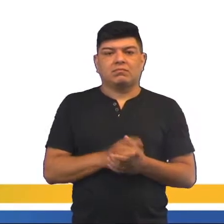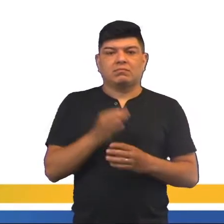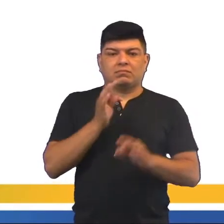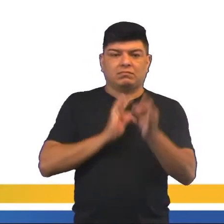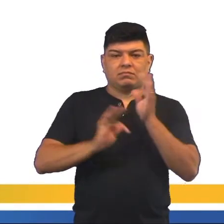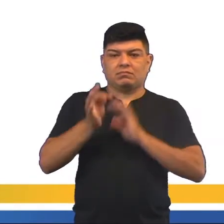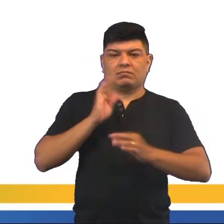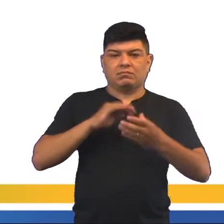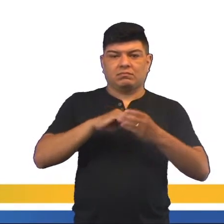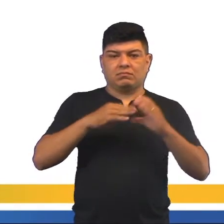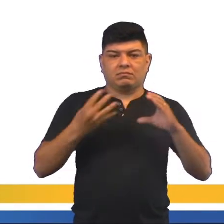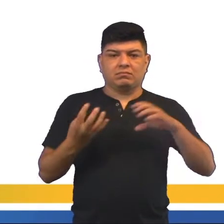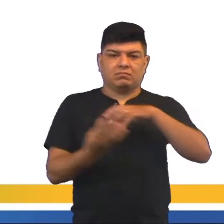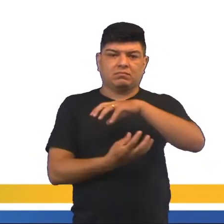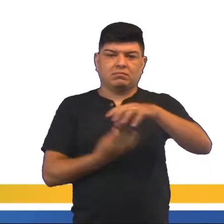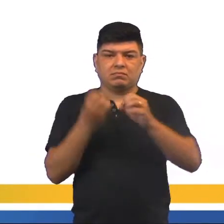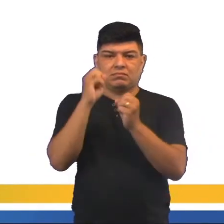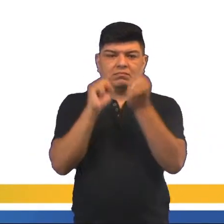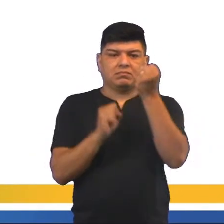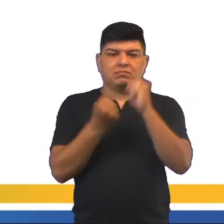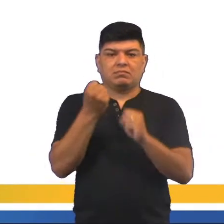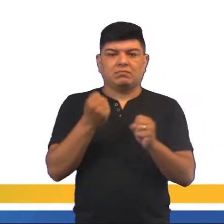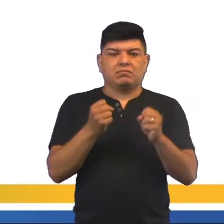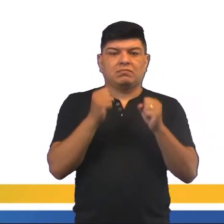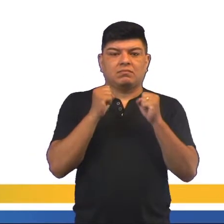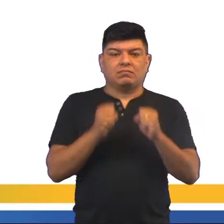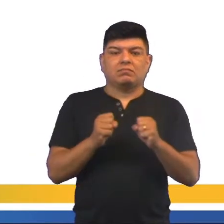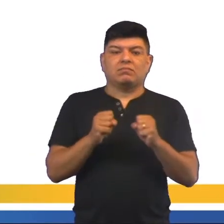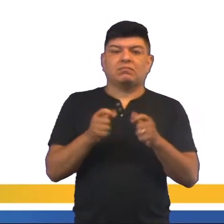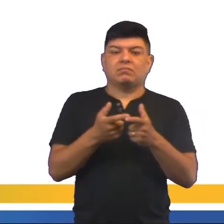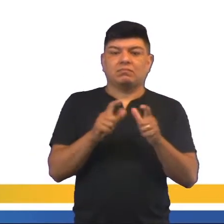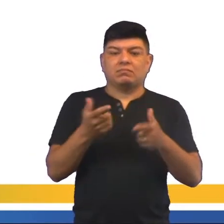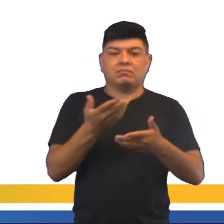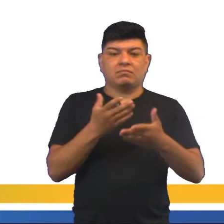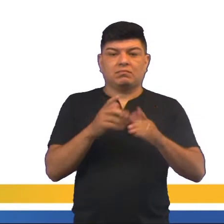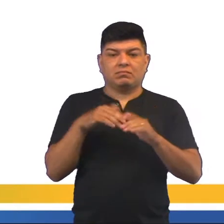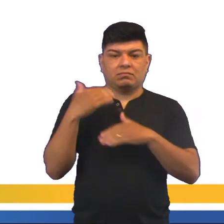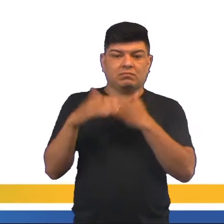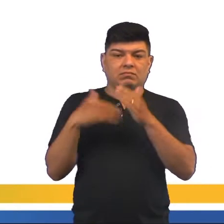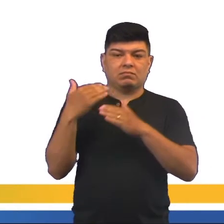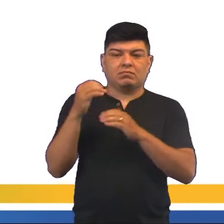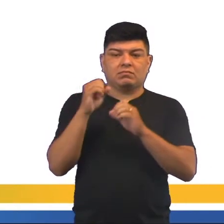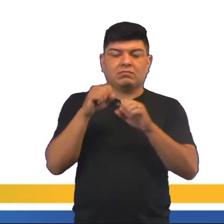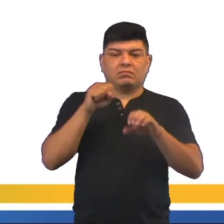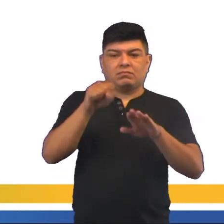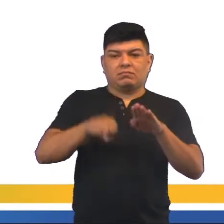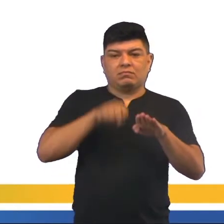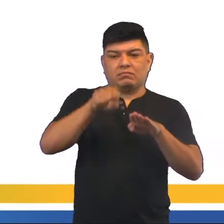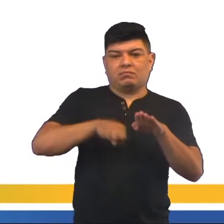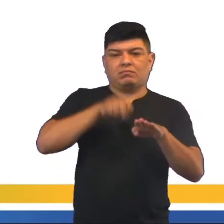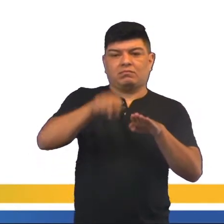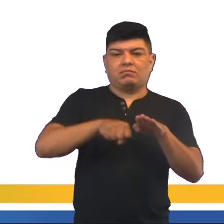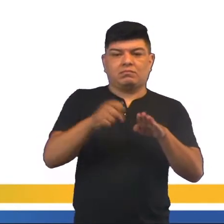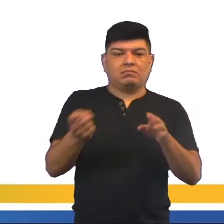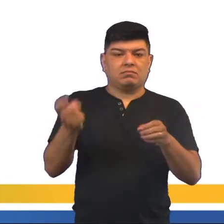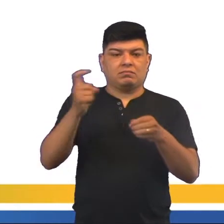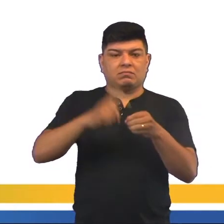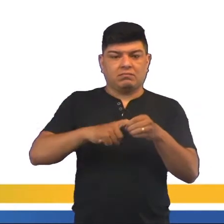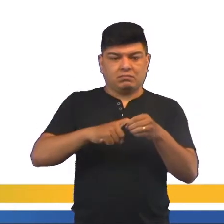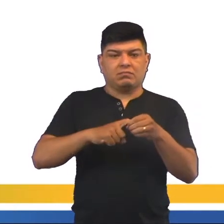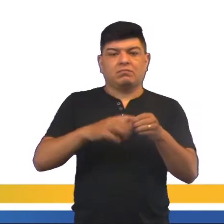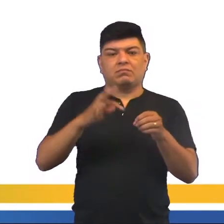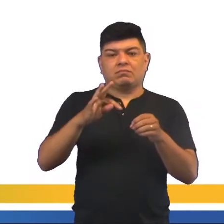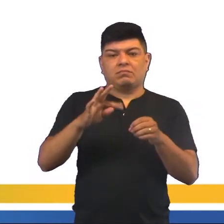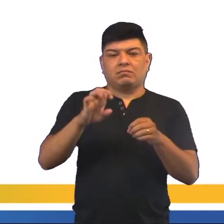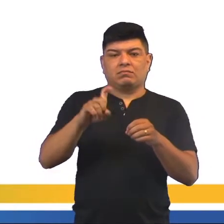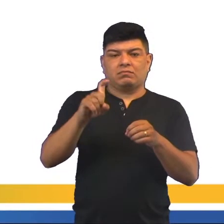avanço tecnológico, característico da Revolução Industrial, permitiu um grande desenvolvimento de maquinário voltado para a produção têxtil, isso